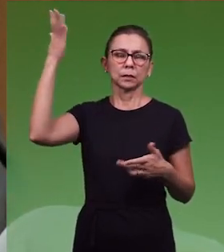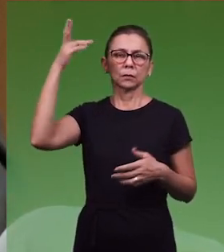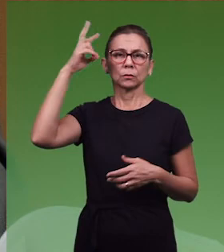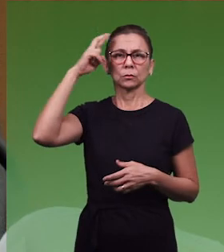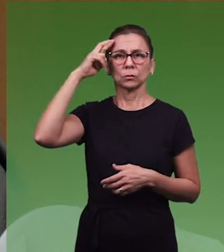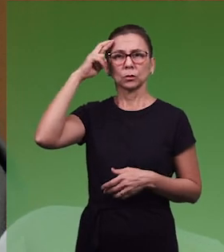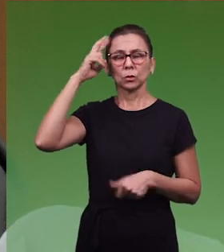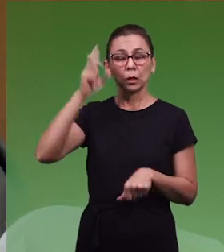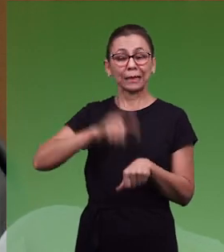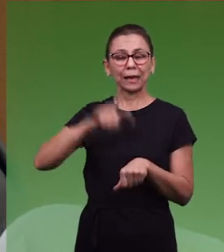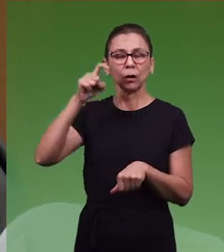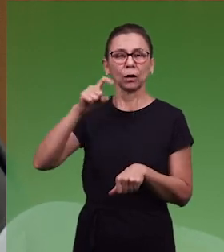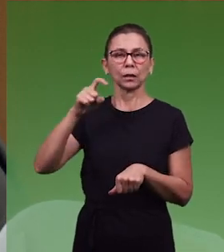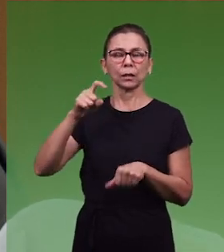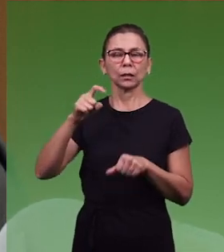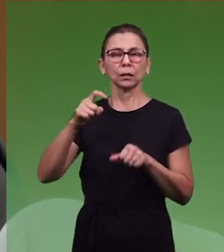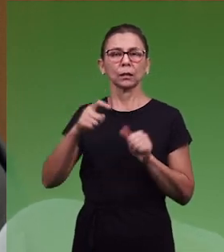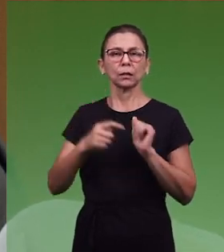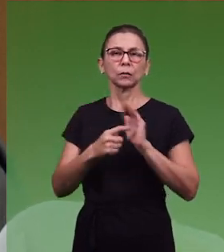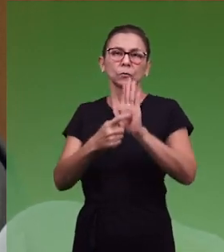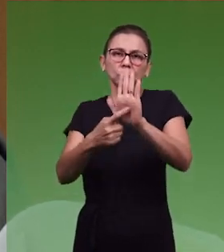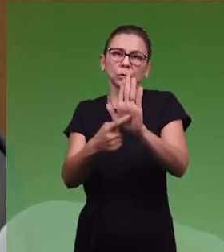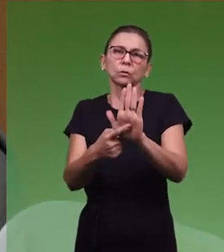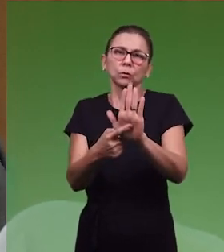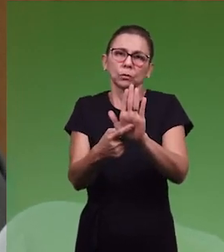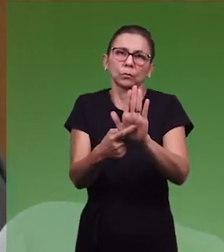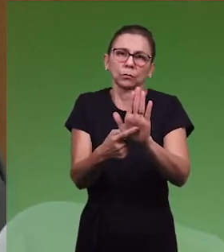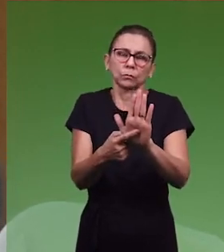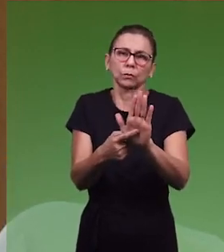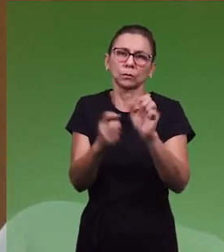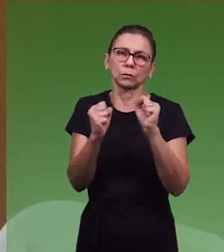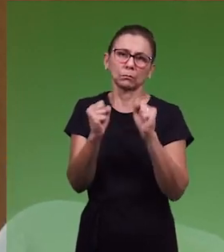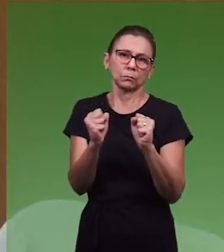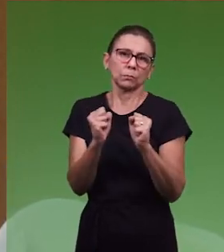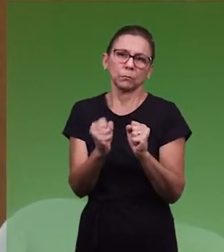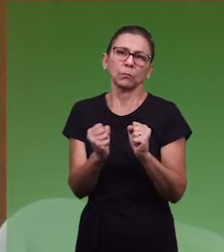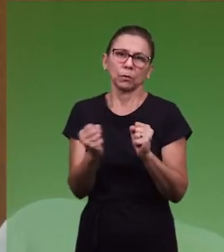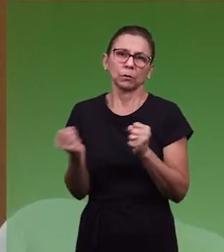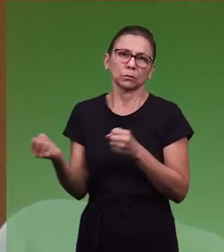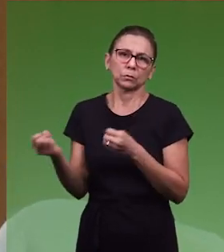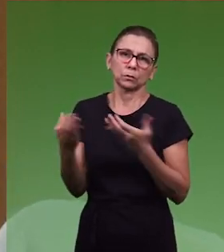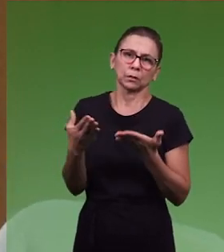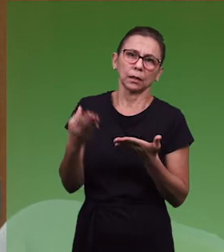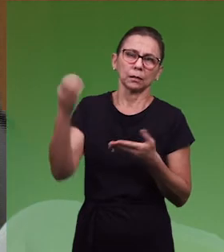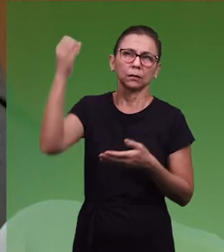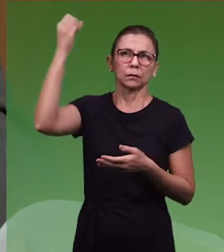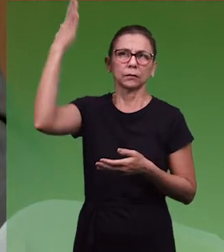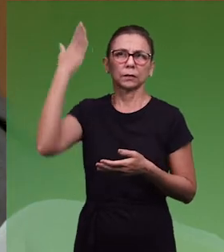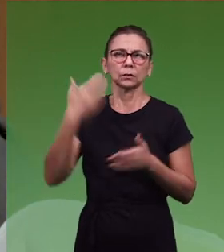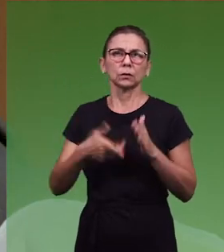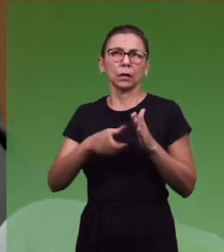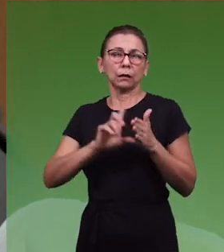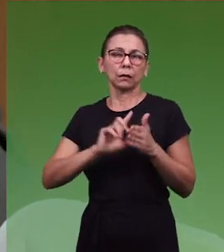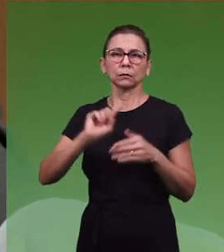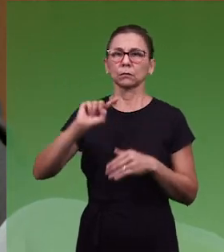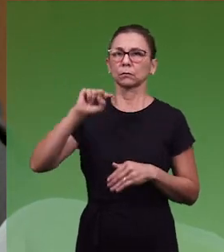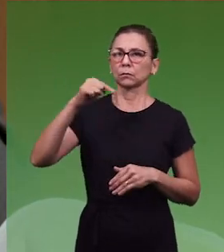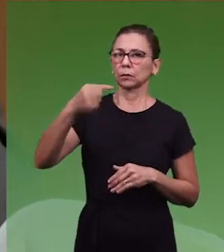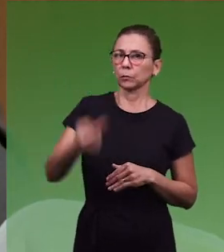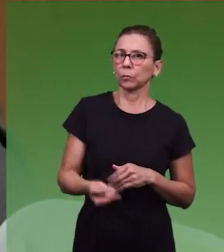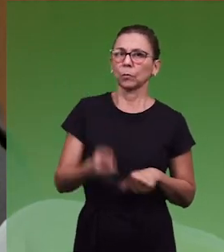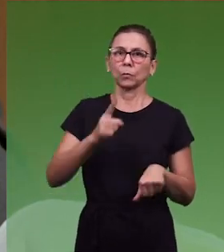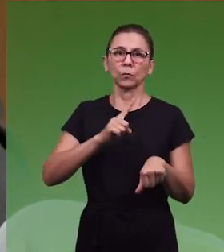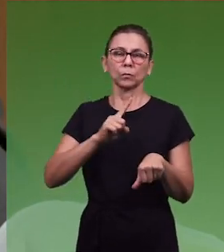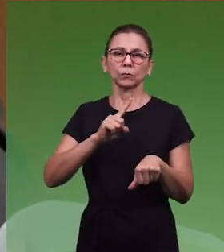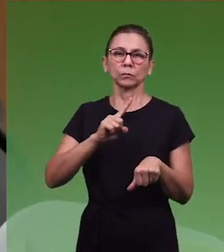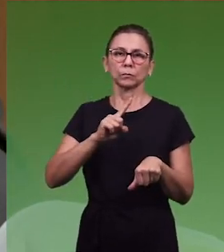o dono da obra, é o dono das revelações. Ele pode dar revelações antes, pode dar revelações no momento